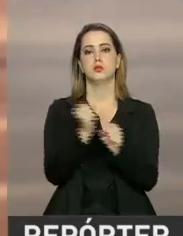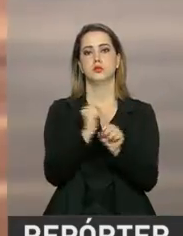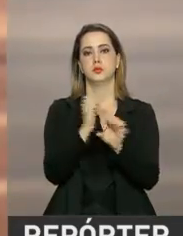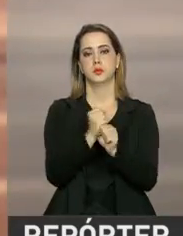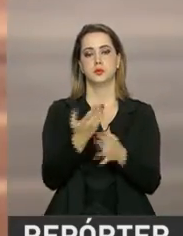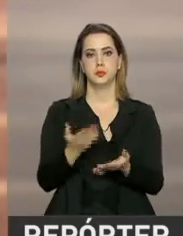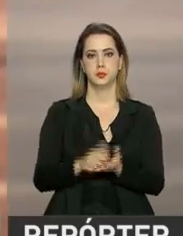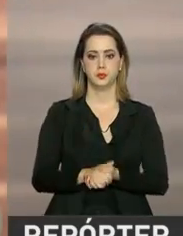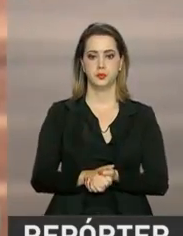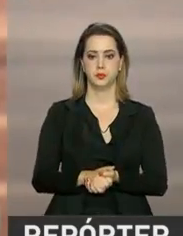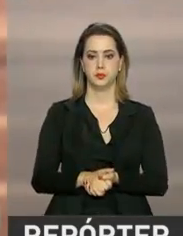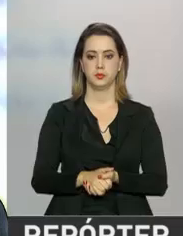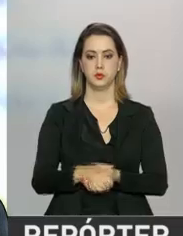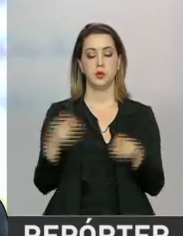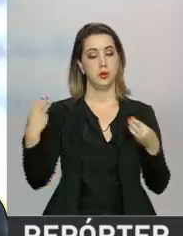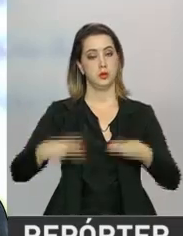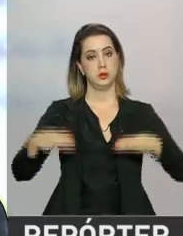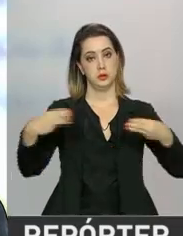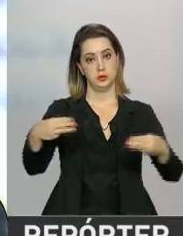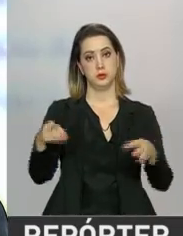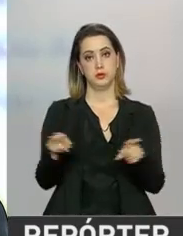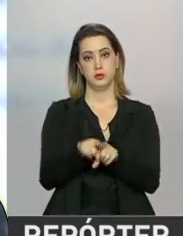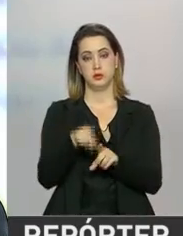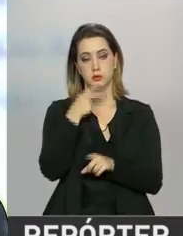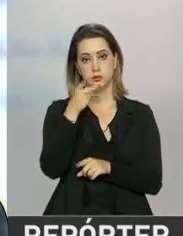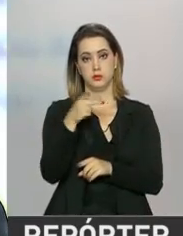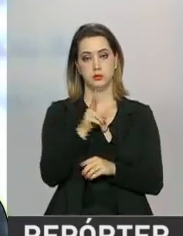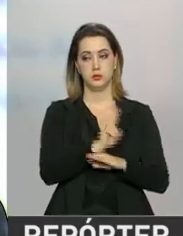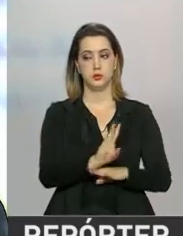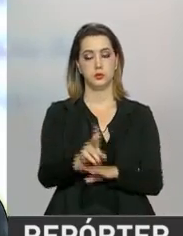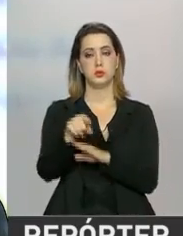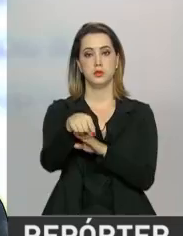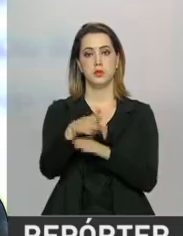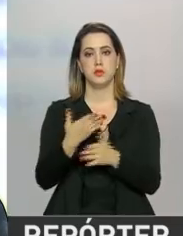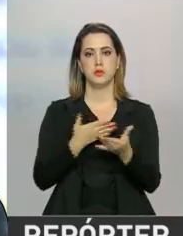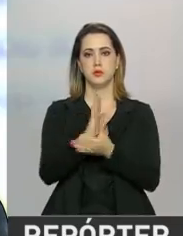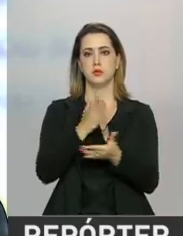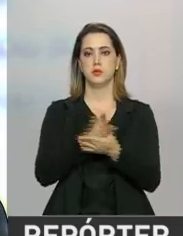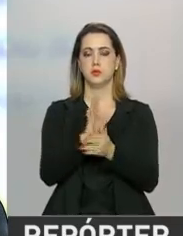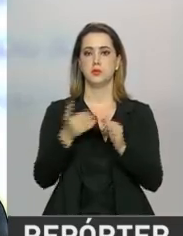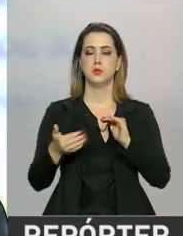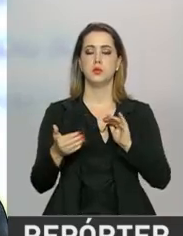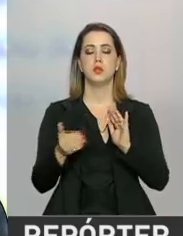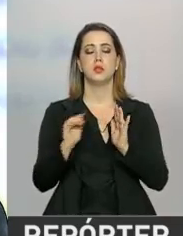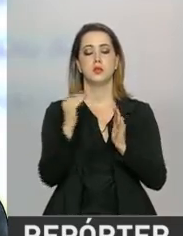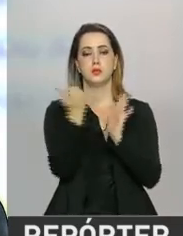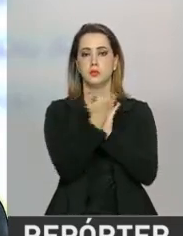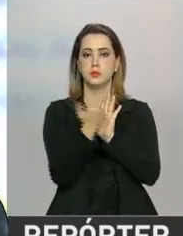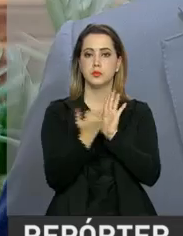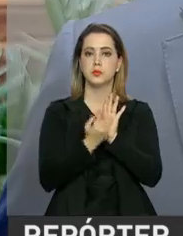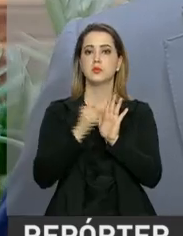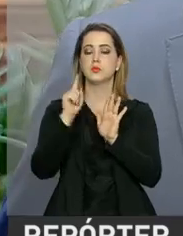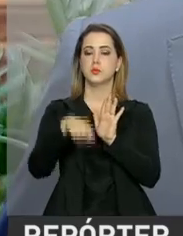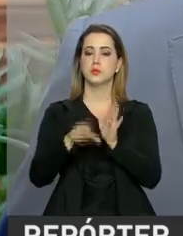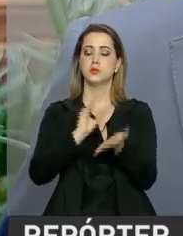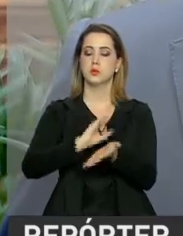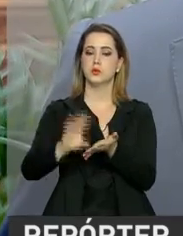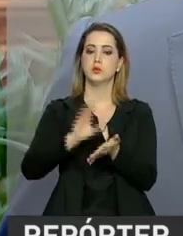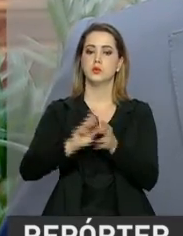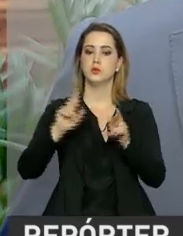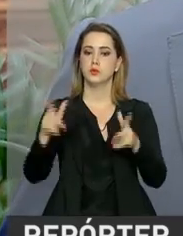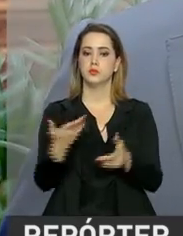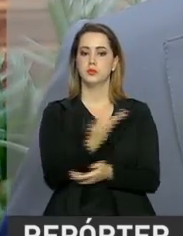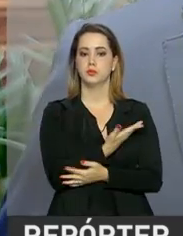segundo o ministro leonardo picciani que defendeu a aprovação da medida são recursos que fazem a diferença foi muita